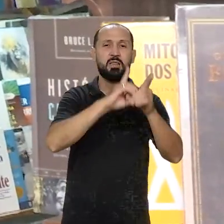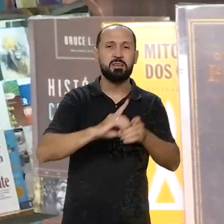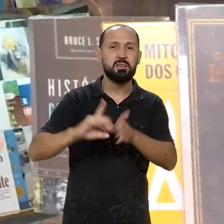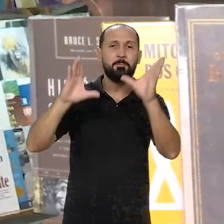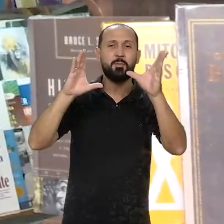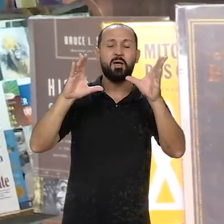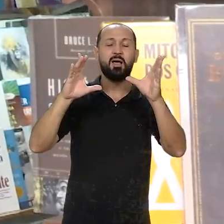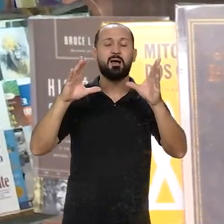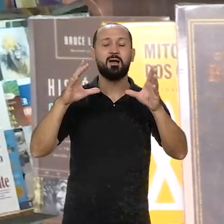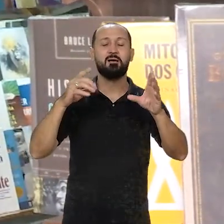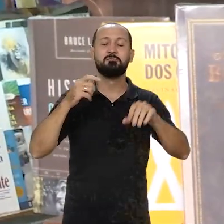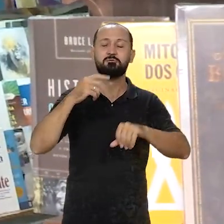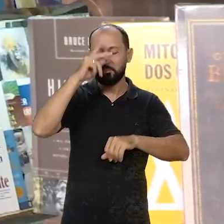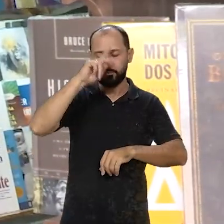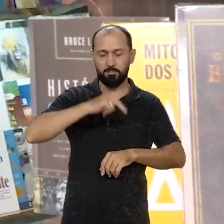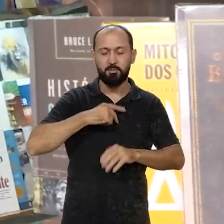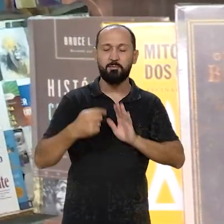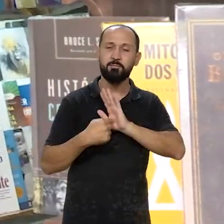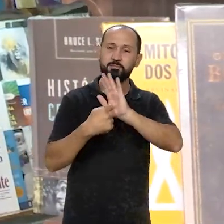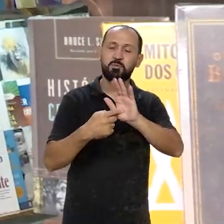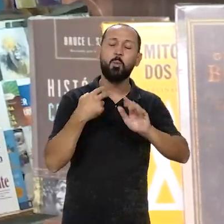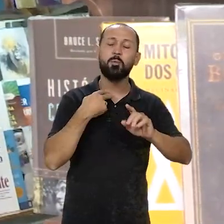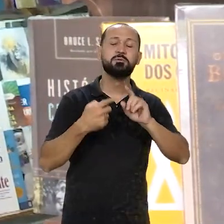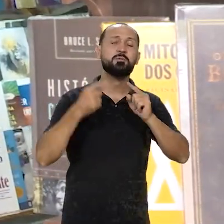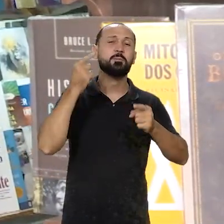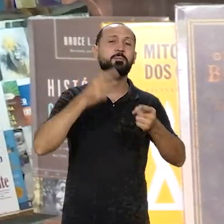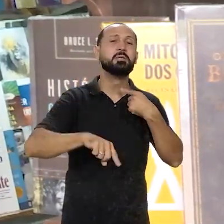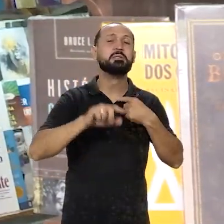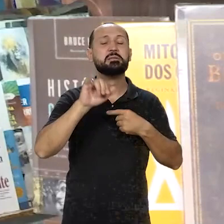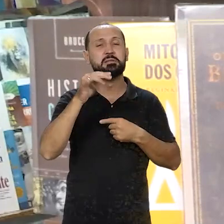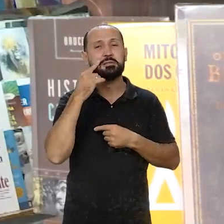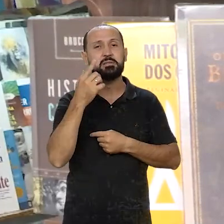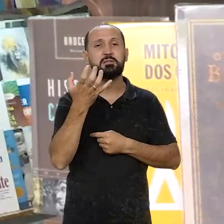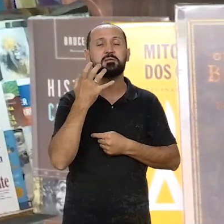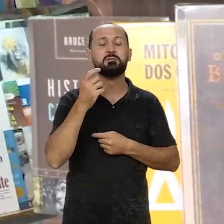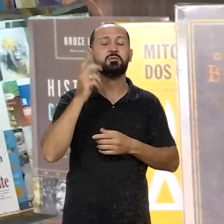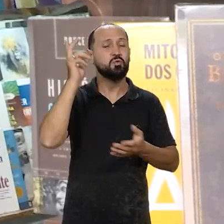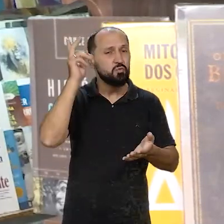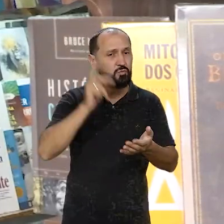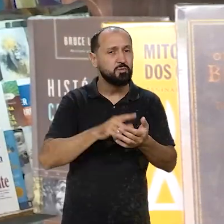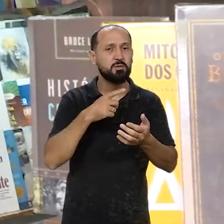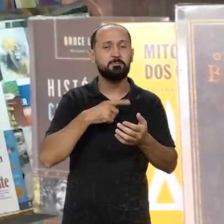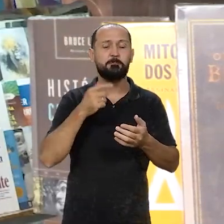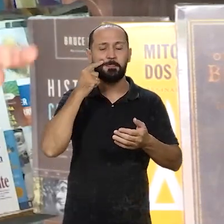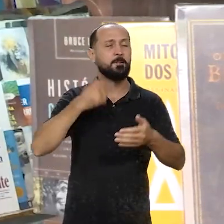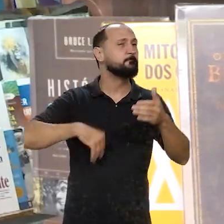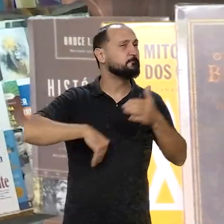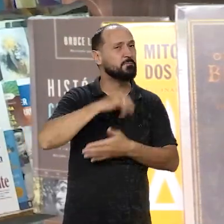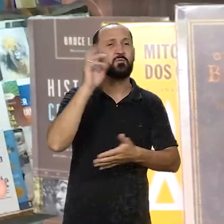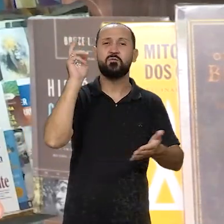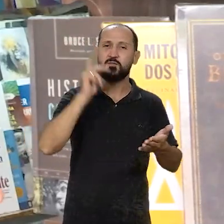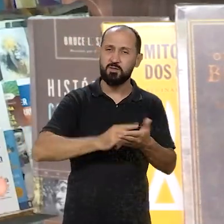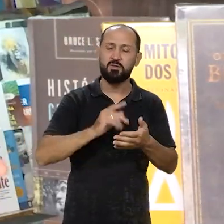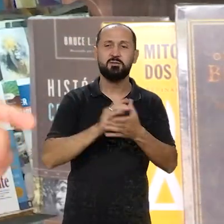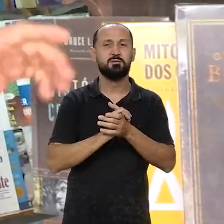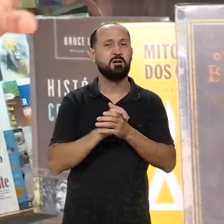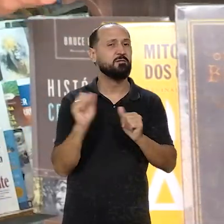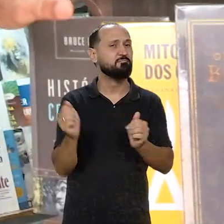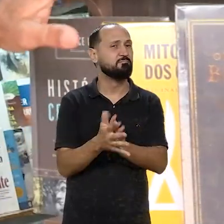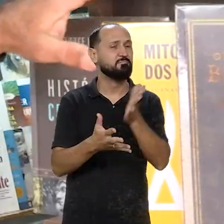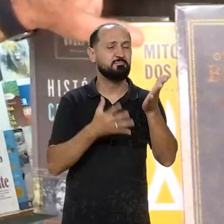a democracia, a nossa liberdade de expressão. Isso ninguém pode nos tirar. E se alguém quiser tirar, a gente tem que realmente chutar o pau da barraca